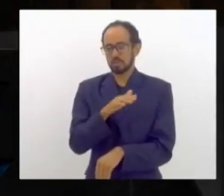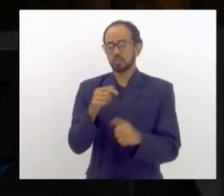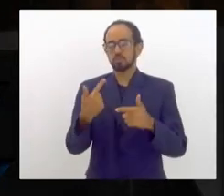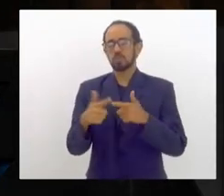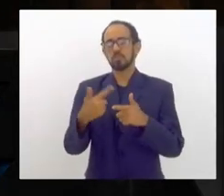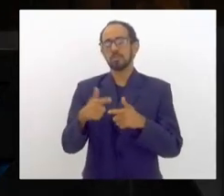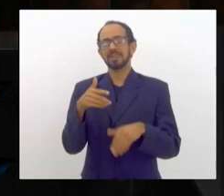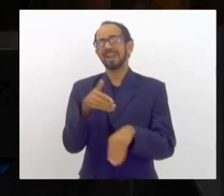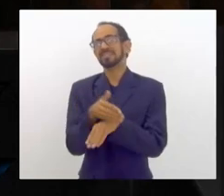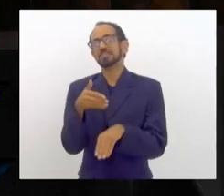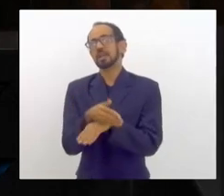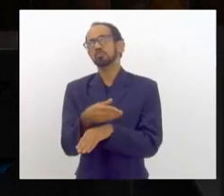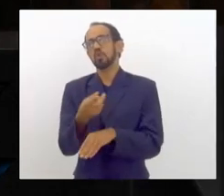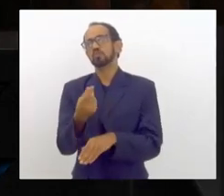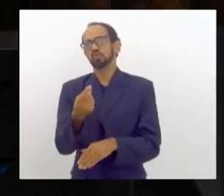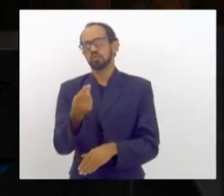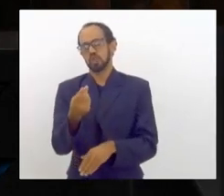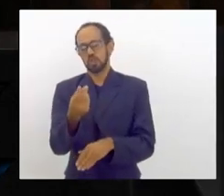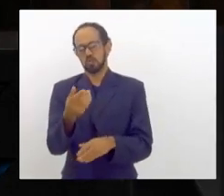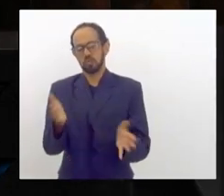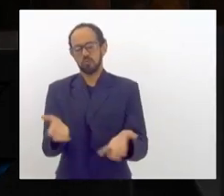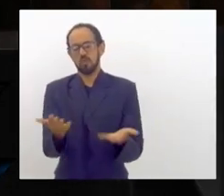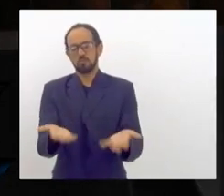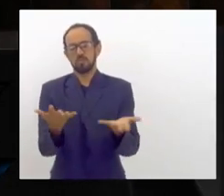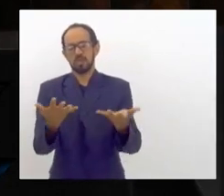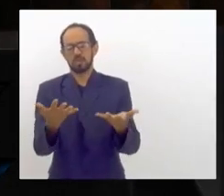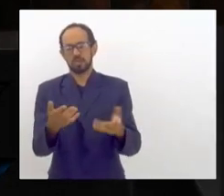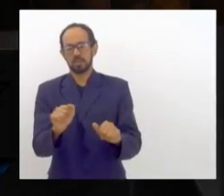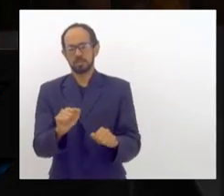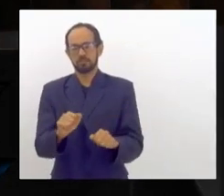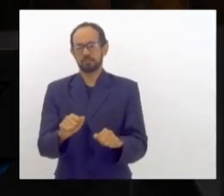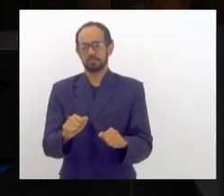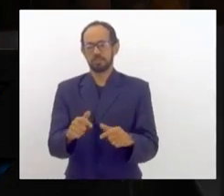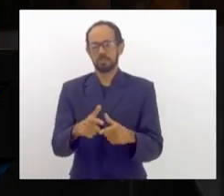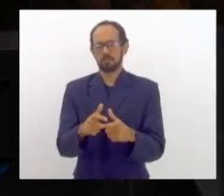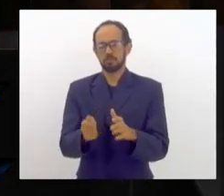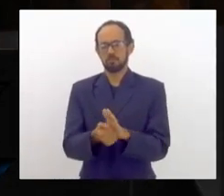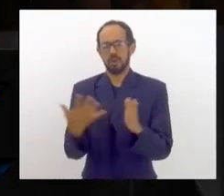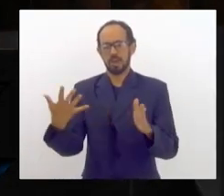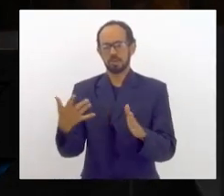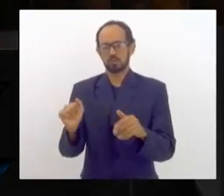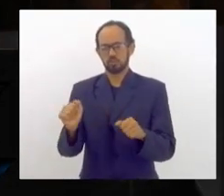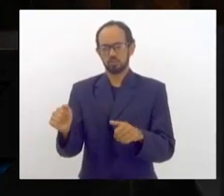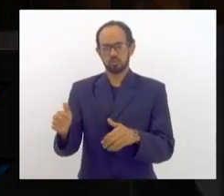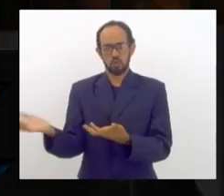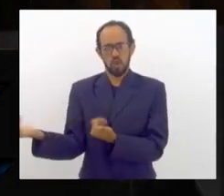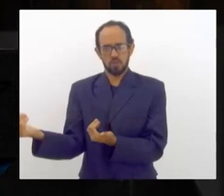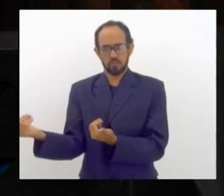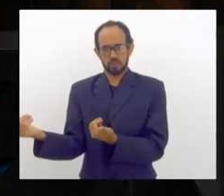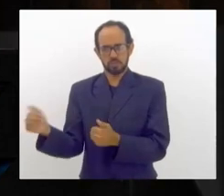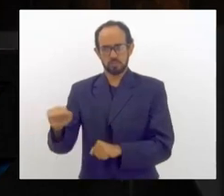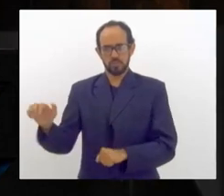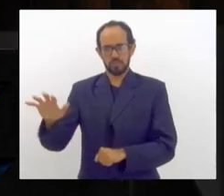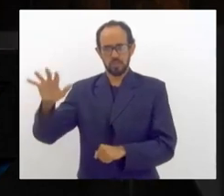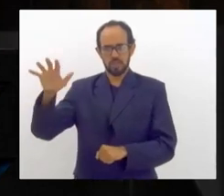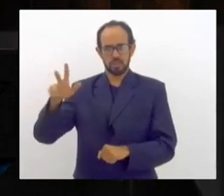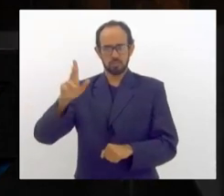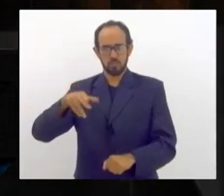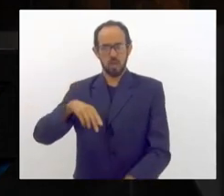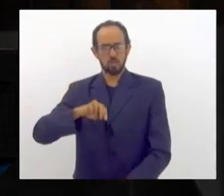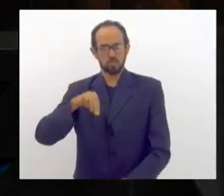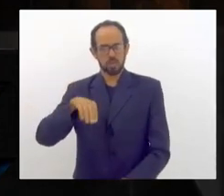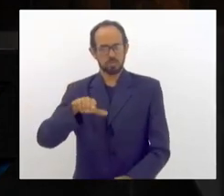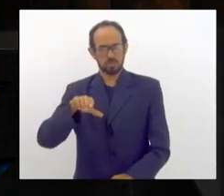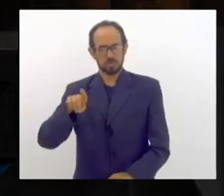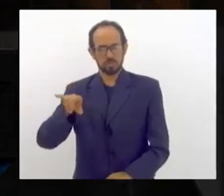é o que faz a diferença, é o dinheiro de fomento, é o dinheiro que muitos jovens de comunidade, que como dizem aí os MCs da vida,